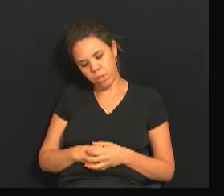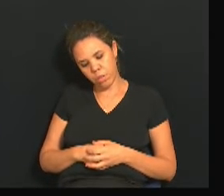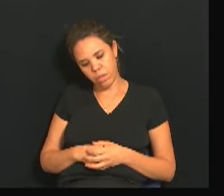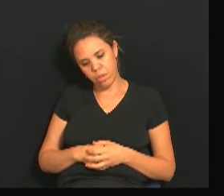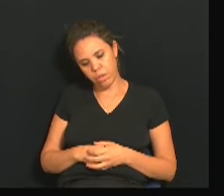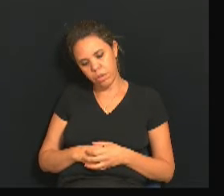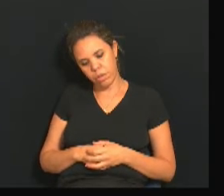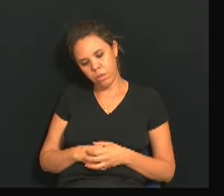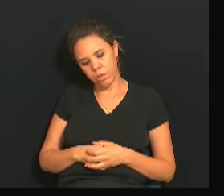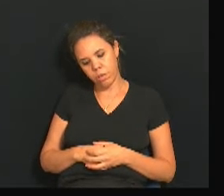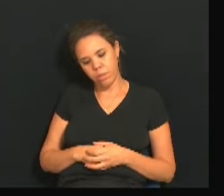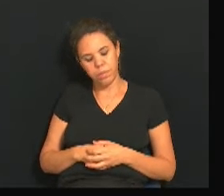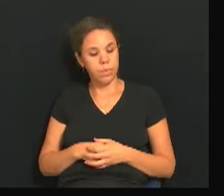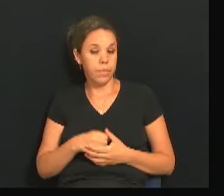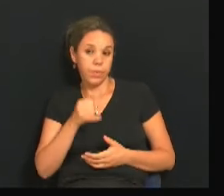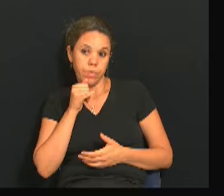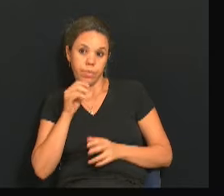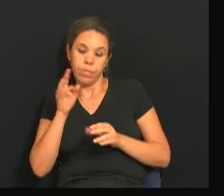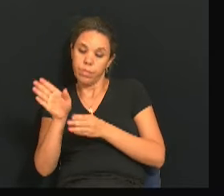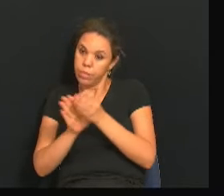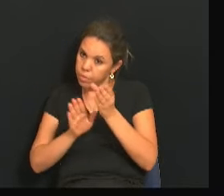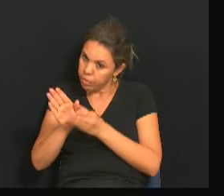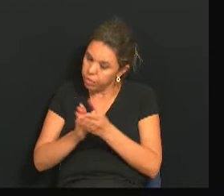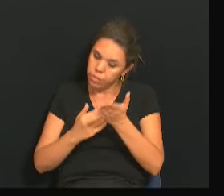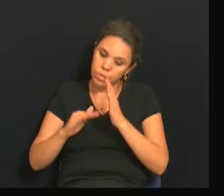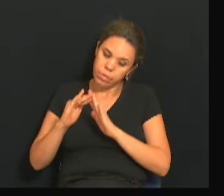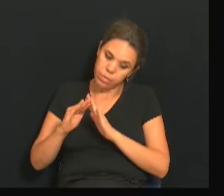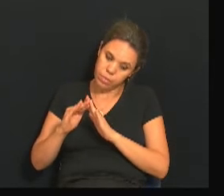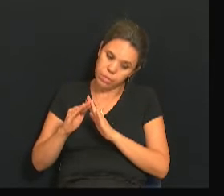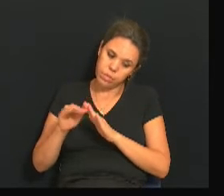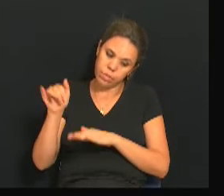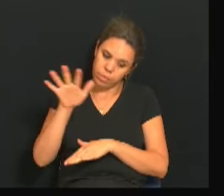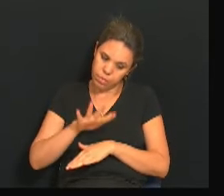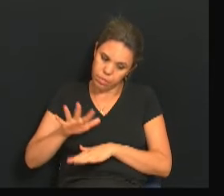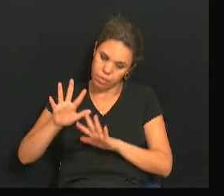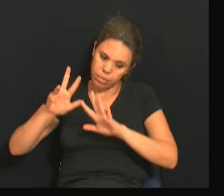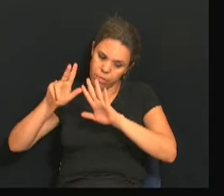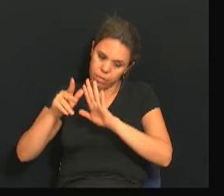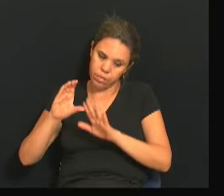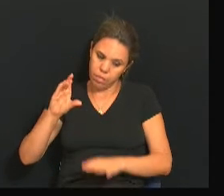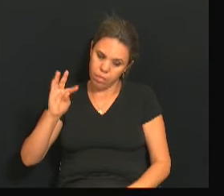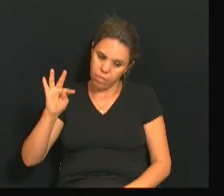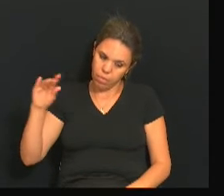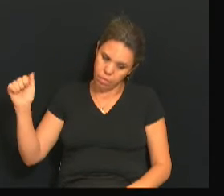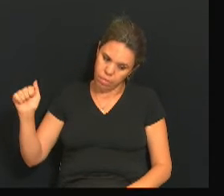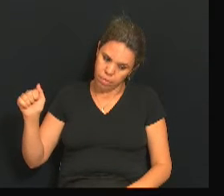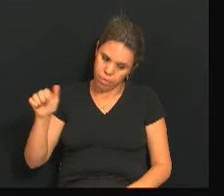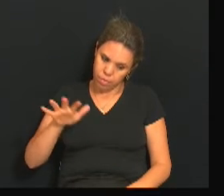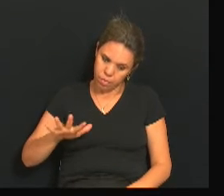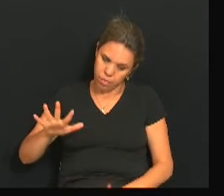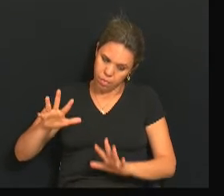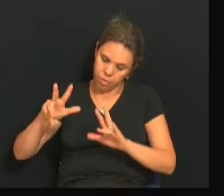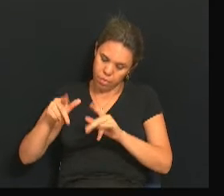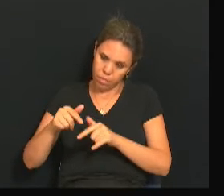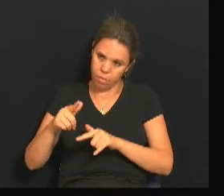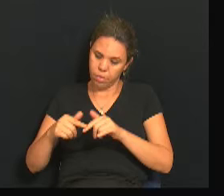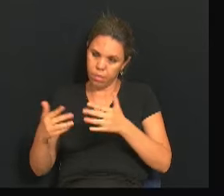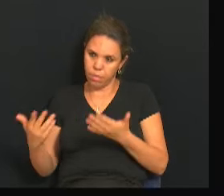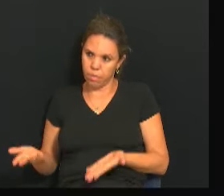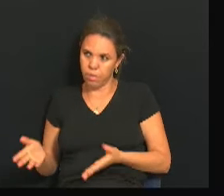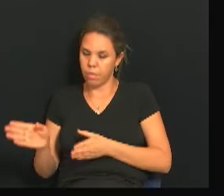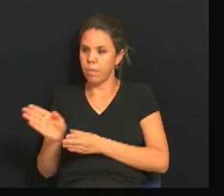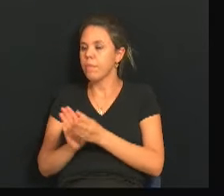dos seus instrumentos, conselho de escola, conselho das escolas, CPAs, enfim, todos os instrumentos, todos os